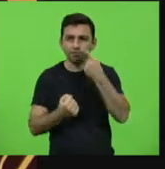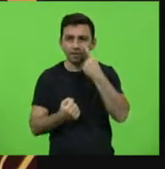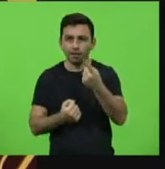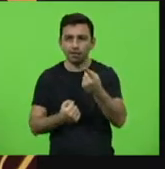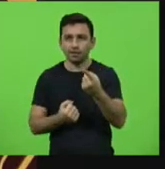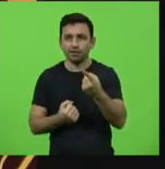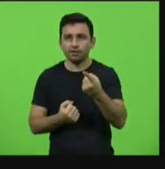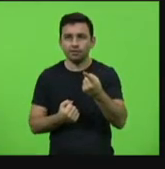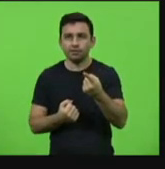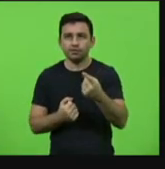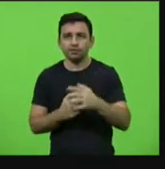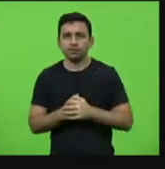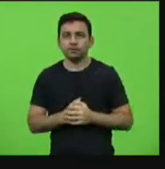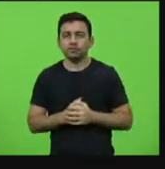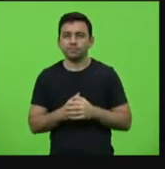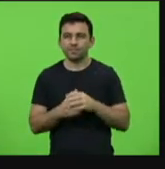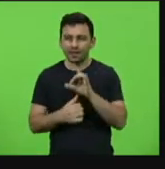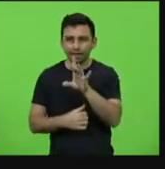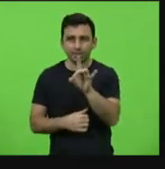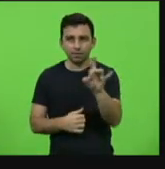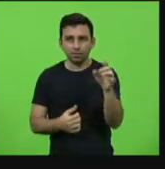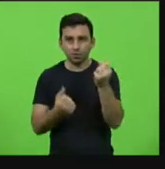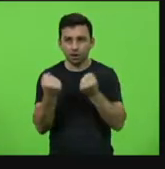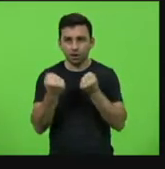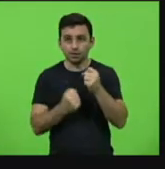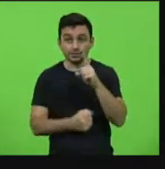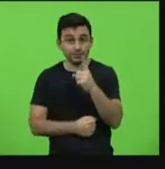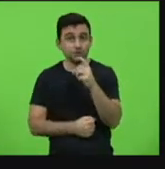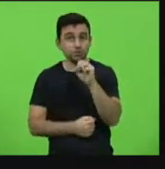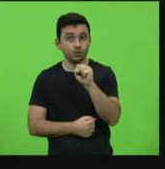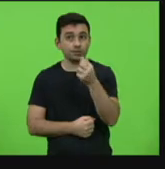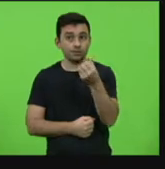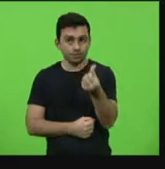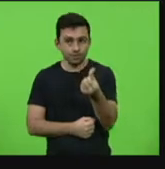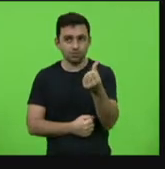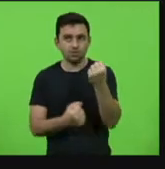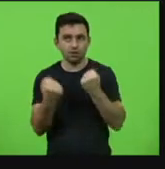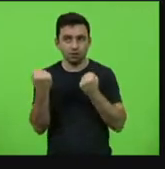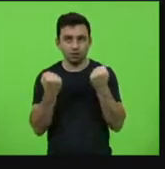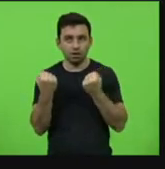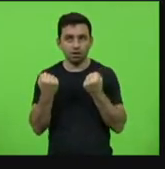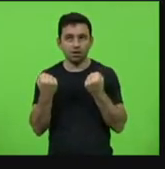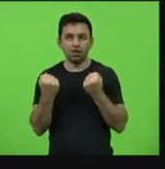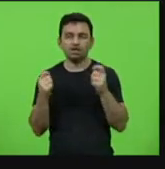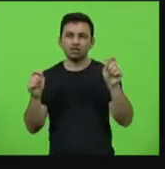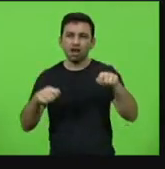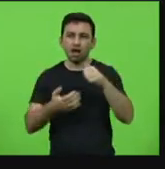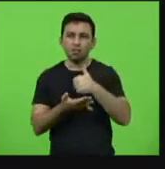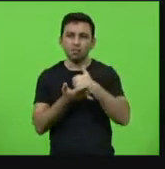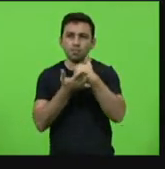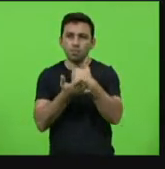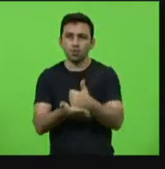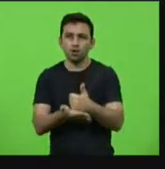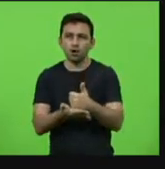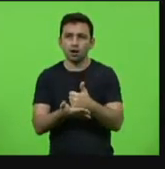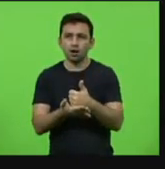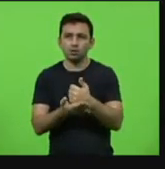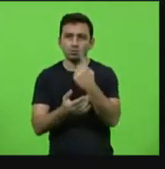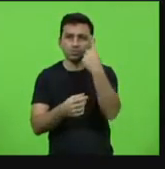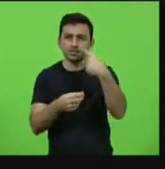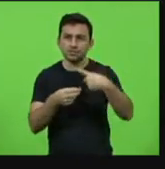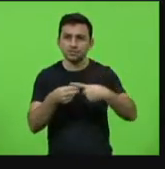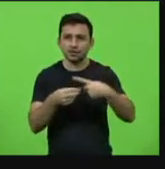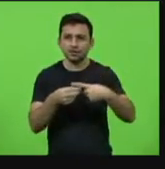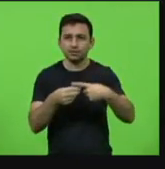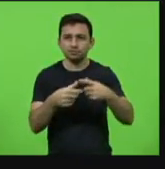peço para voltar a imagem, cada uma dessas 186 viaturas vai beneficiar um pequeno município